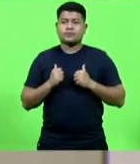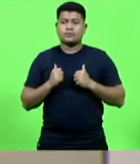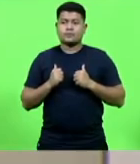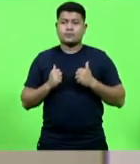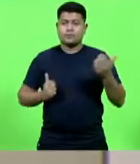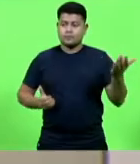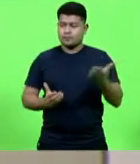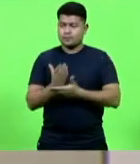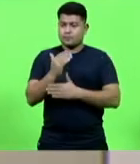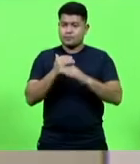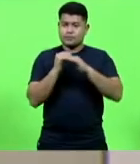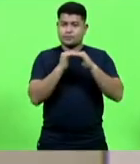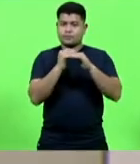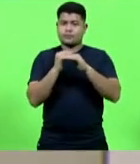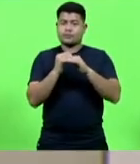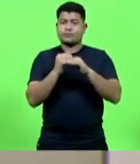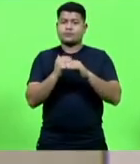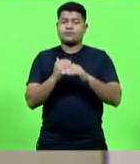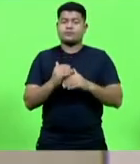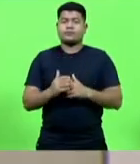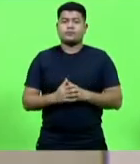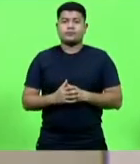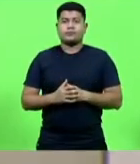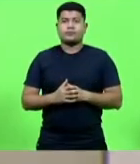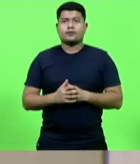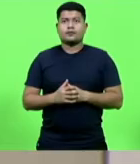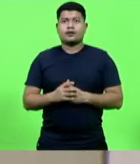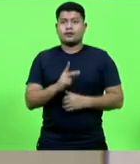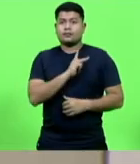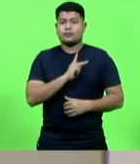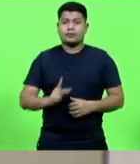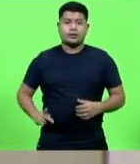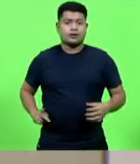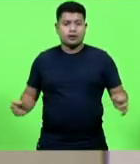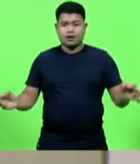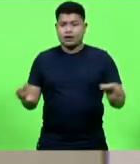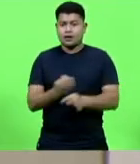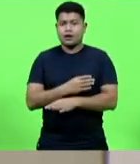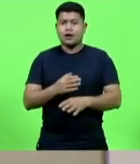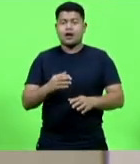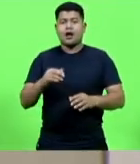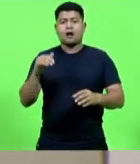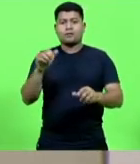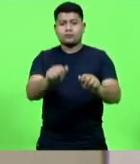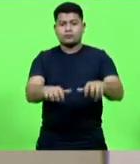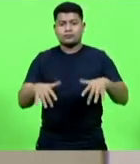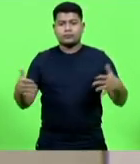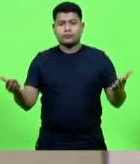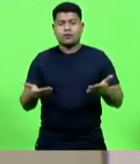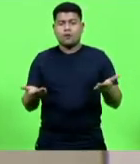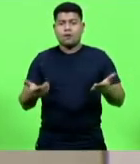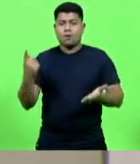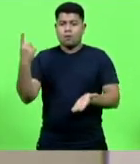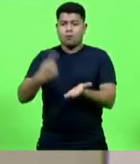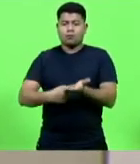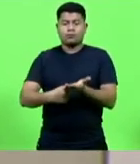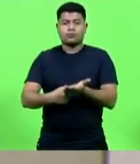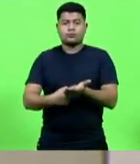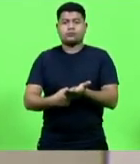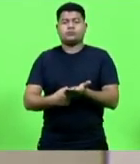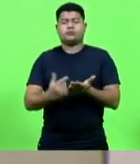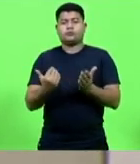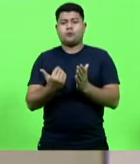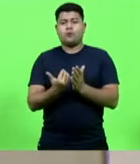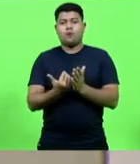Aprovado por unanimidade, esta presidência encerra a presente sessão e convoca outra extraordinária para as 16